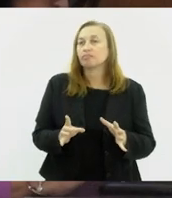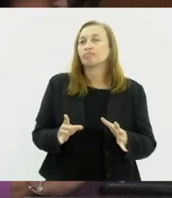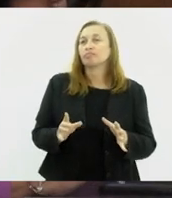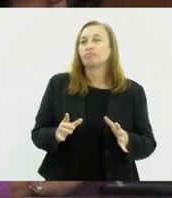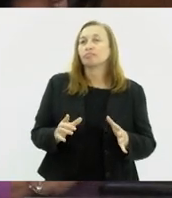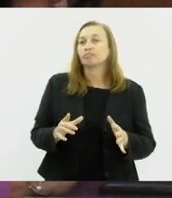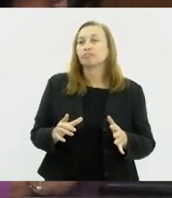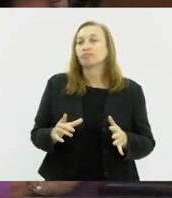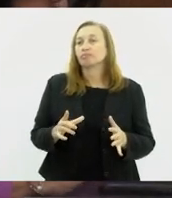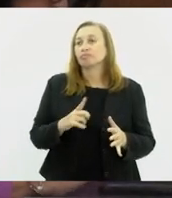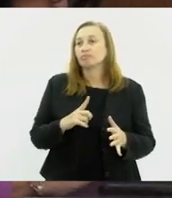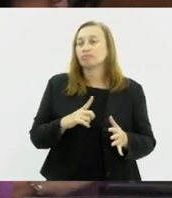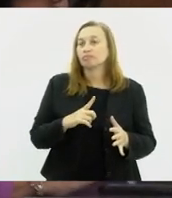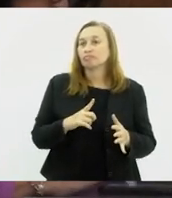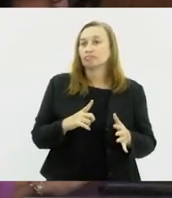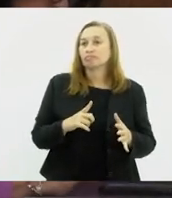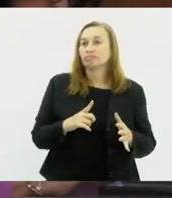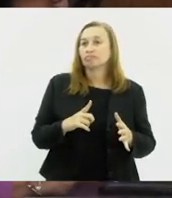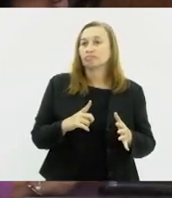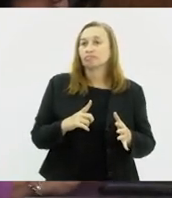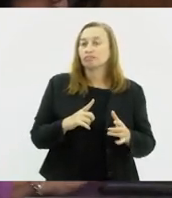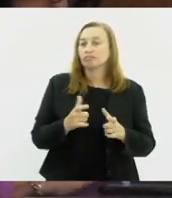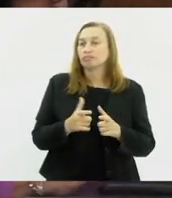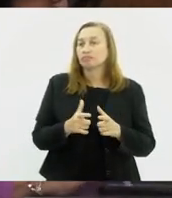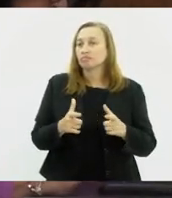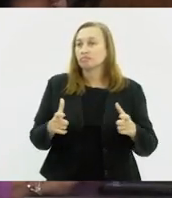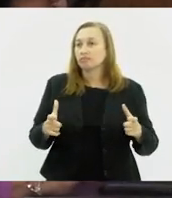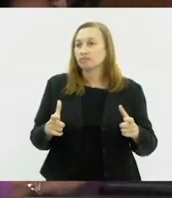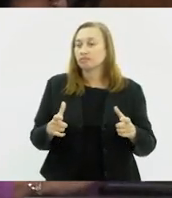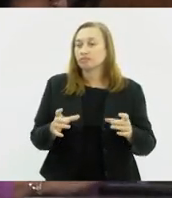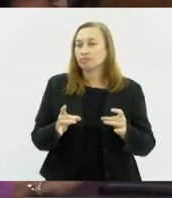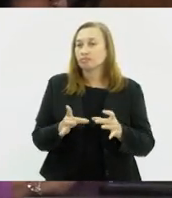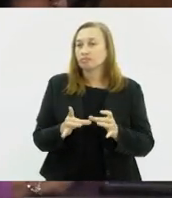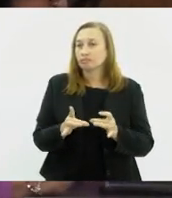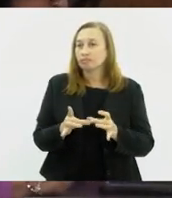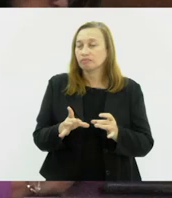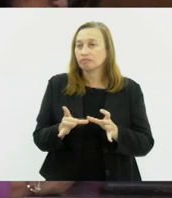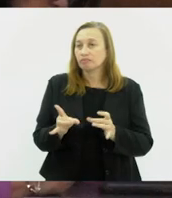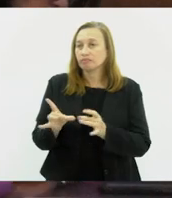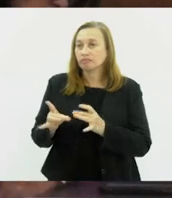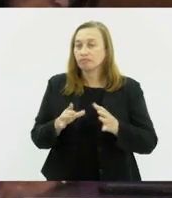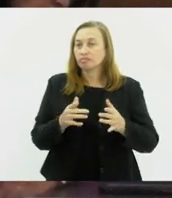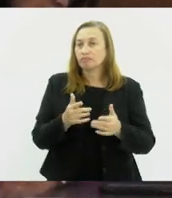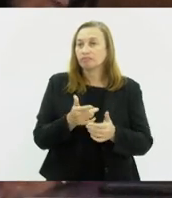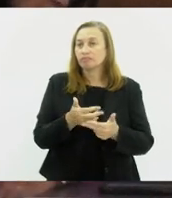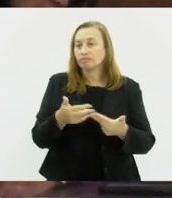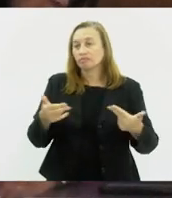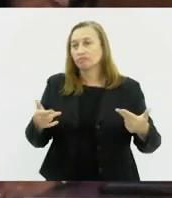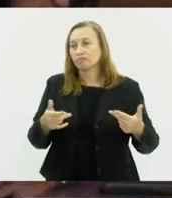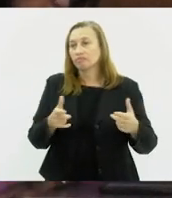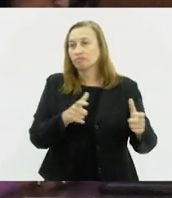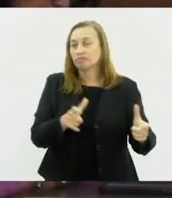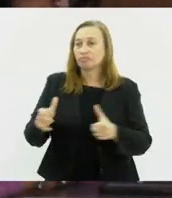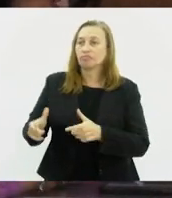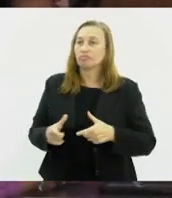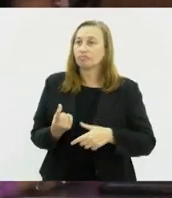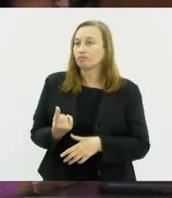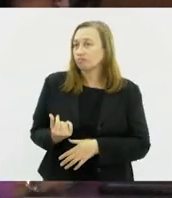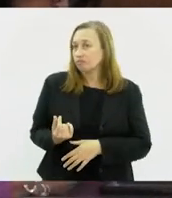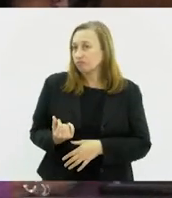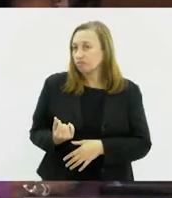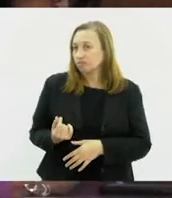gente ter grandes Apple Stores da maconha em Ipanema que vão vender é uma maconha um preço